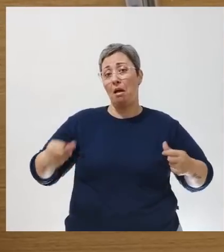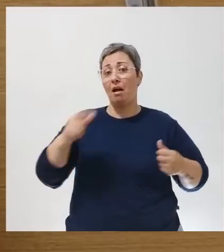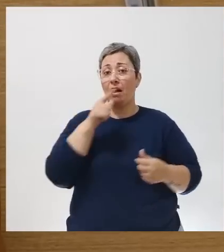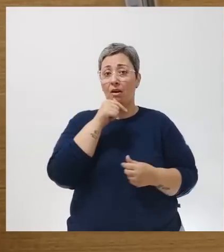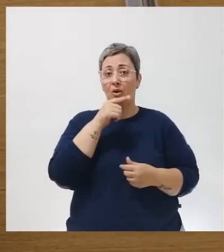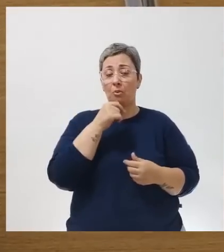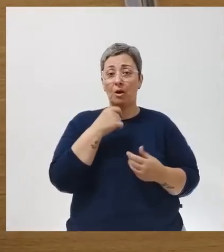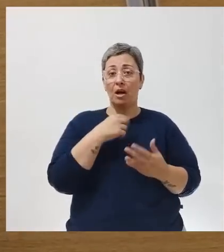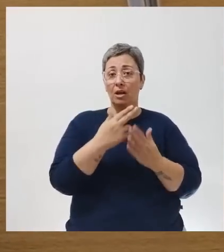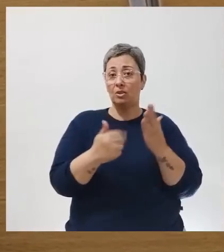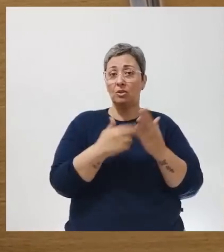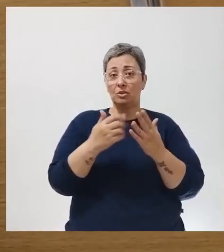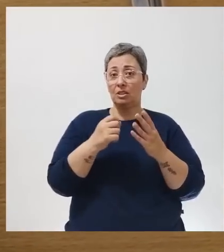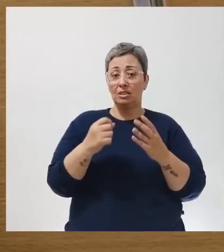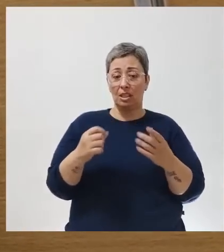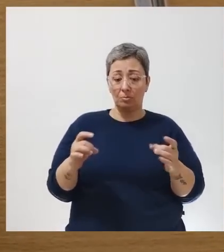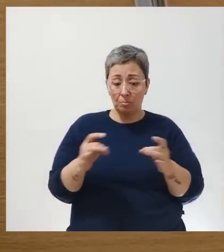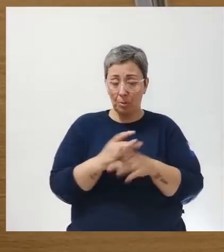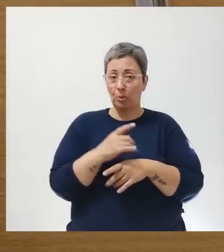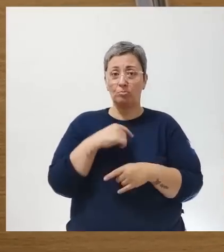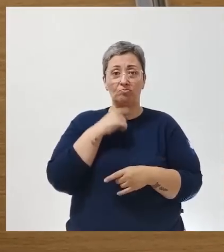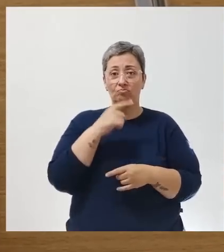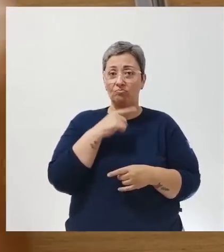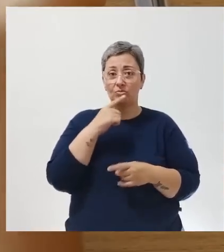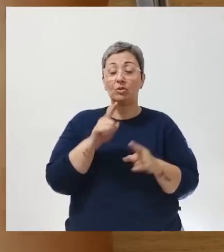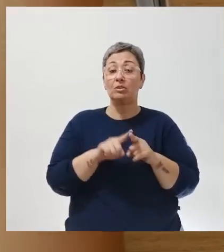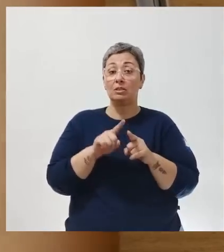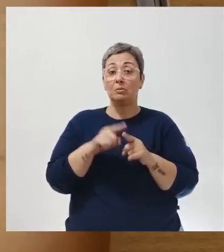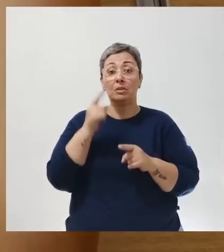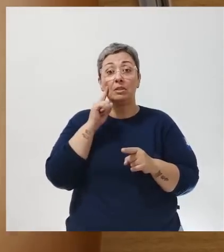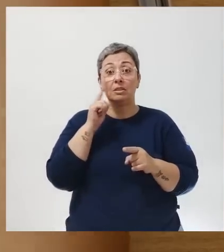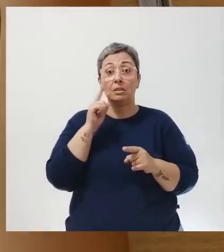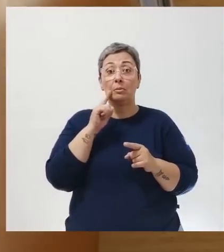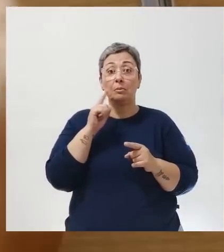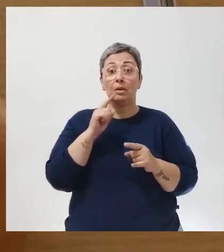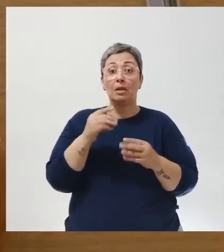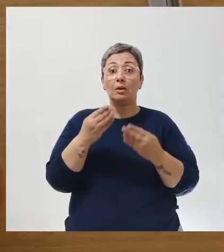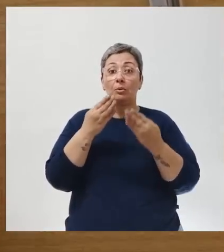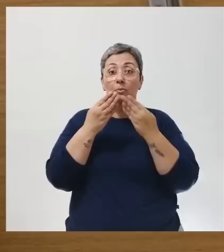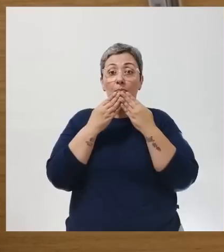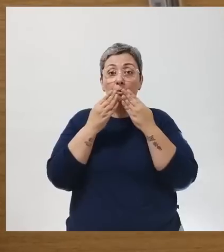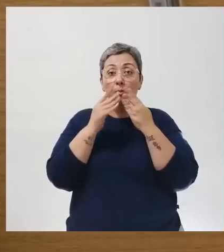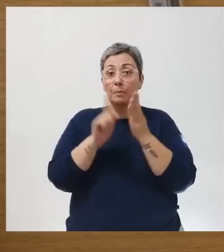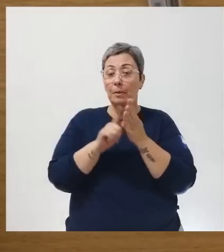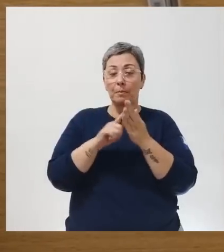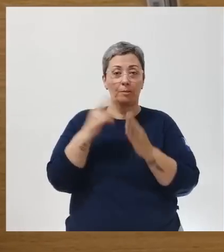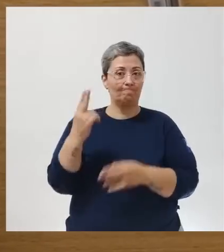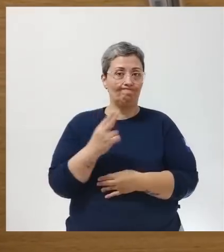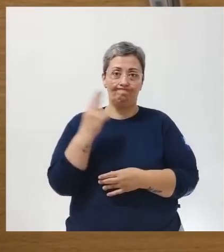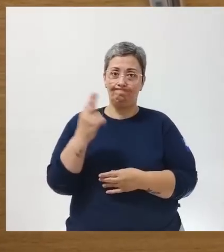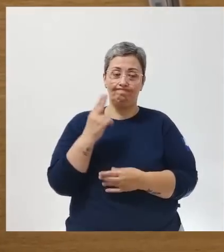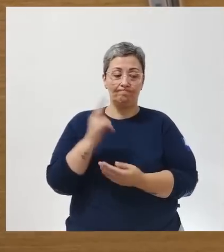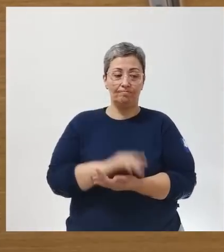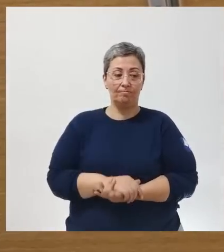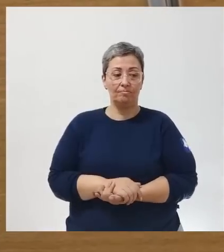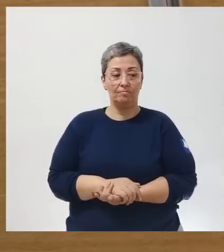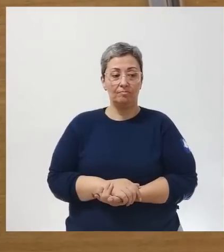na água e o desenho não se forma. Tentei fazer também com guardanapo. Guardanapo também não deu